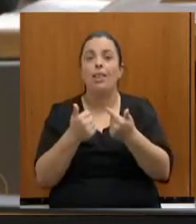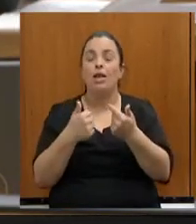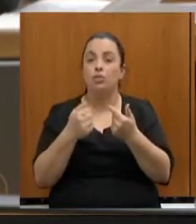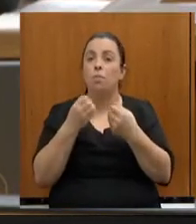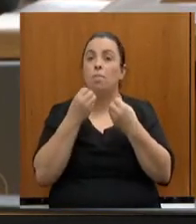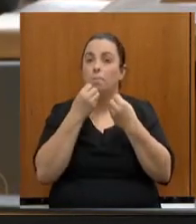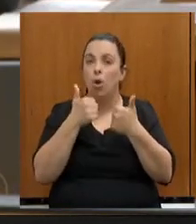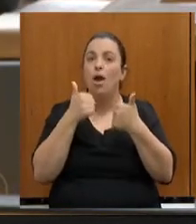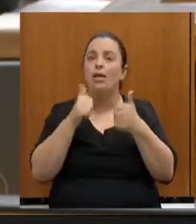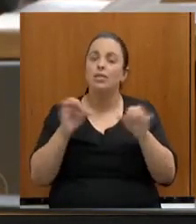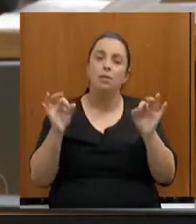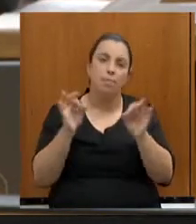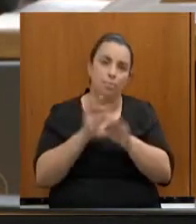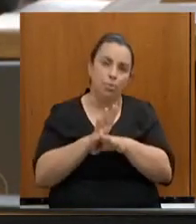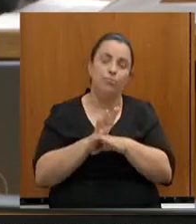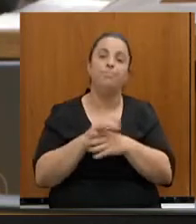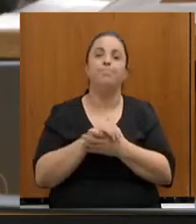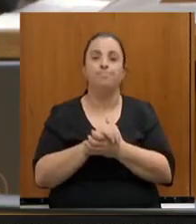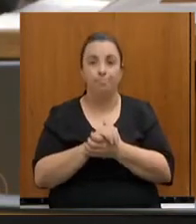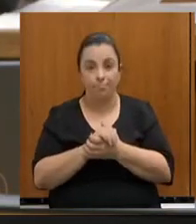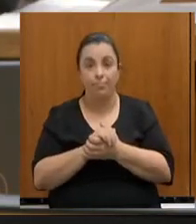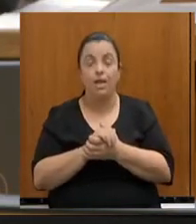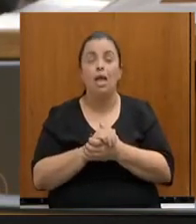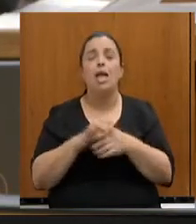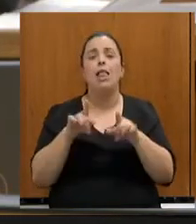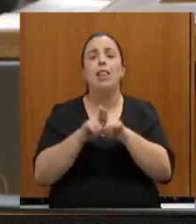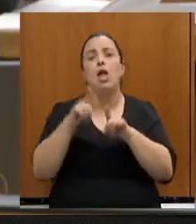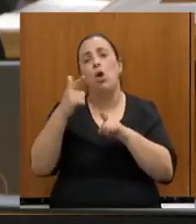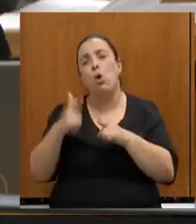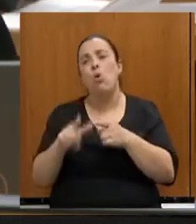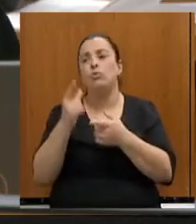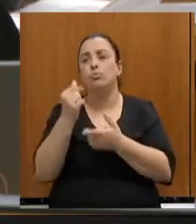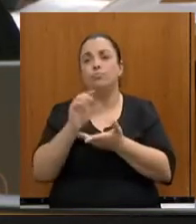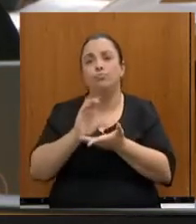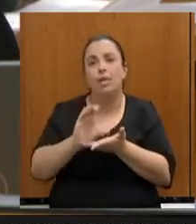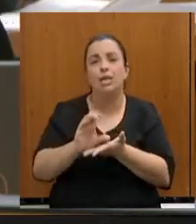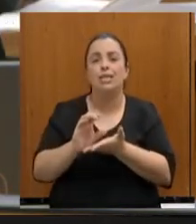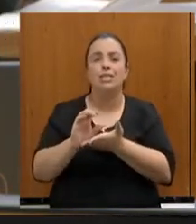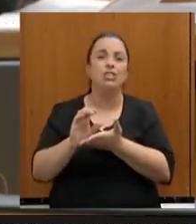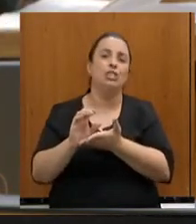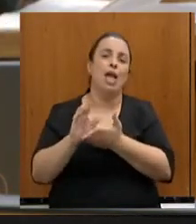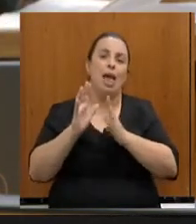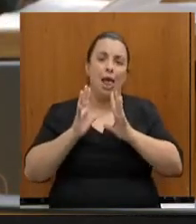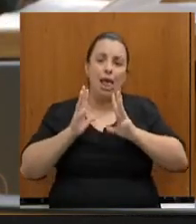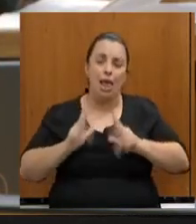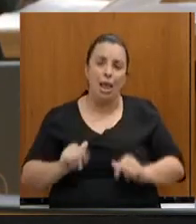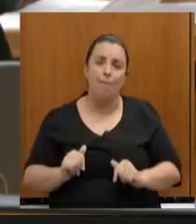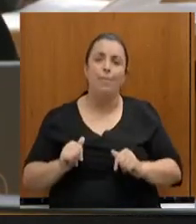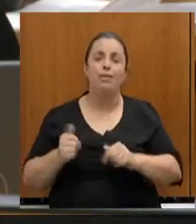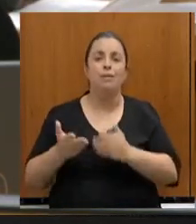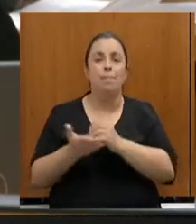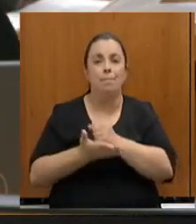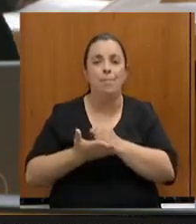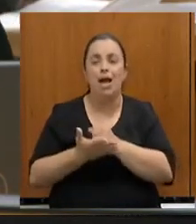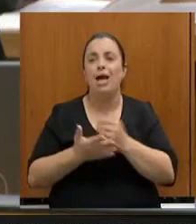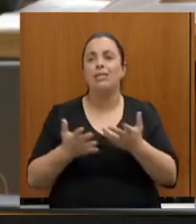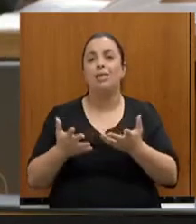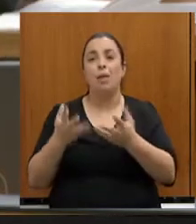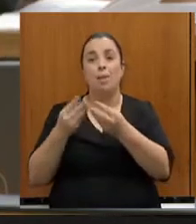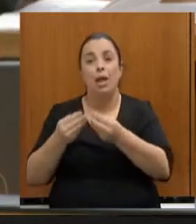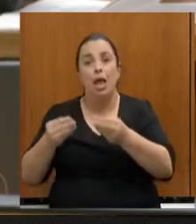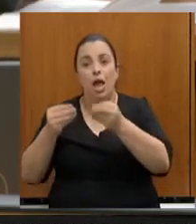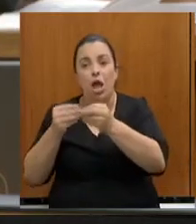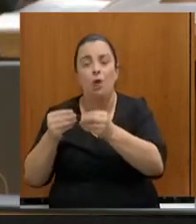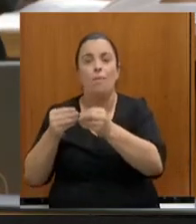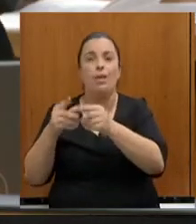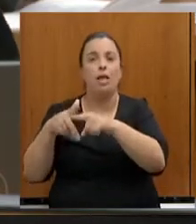importantes da universalização do saneamento para a segurança hídrica na bacia do Paraopeba e na região